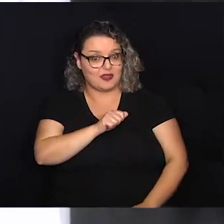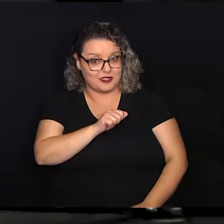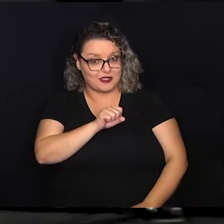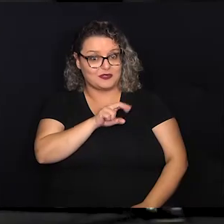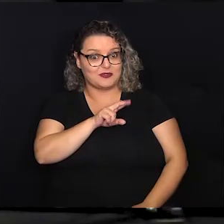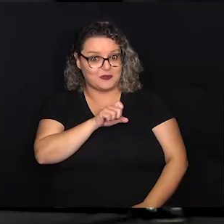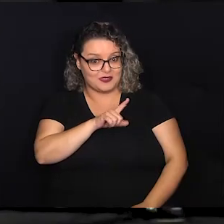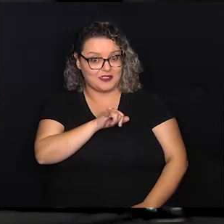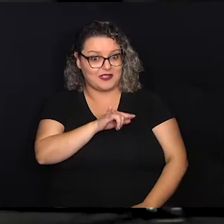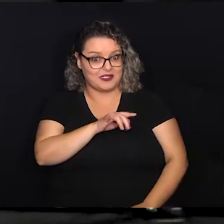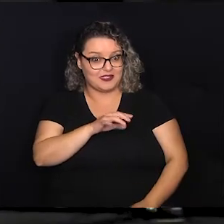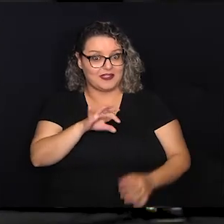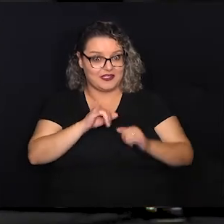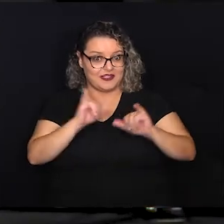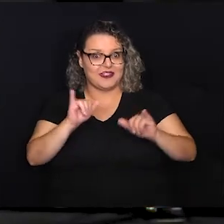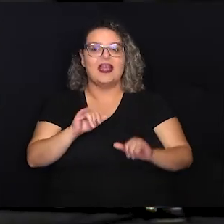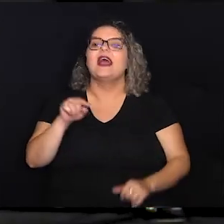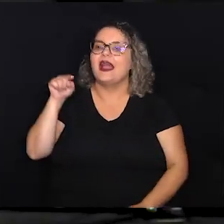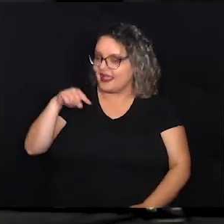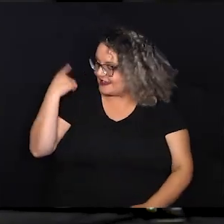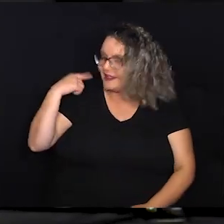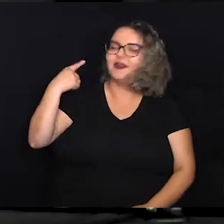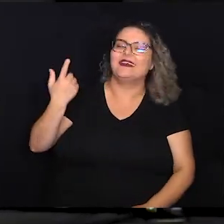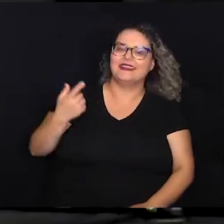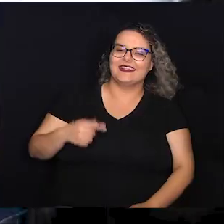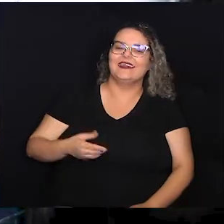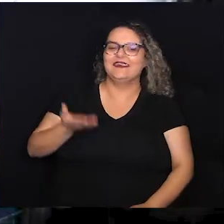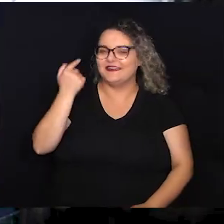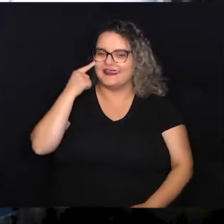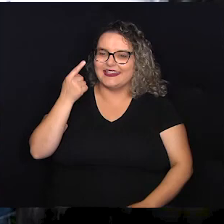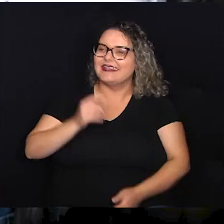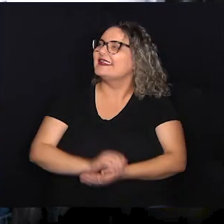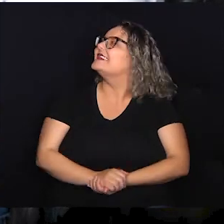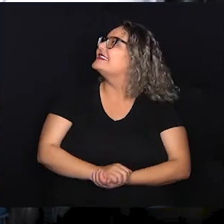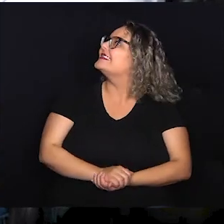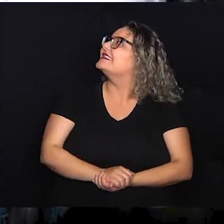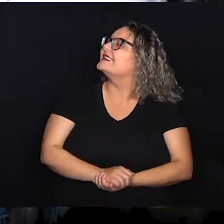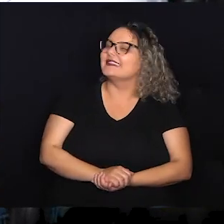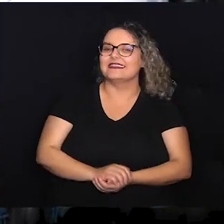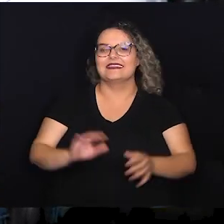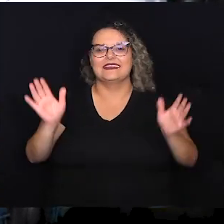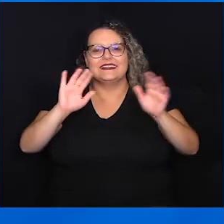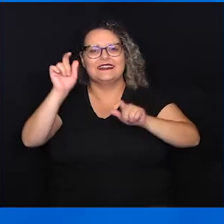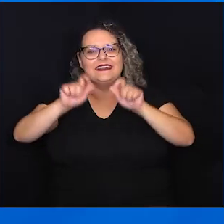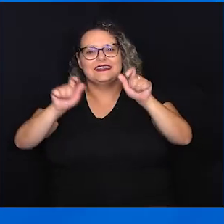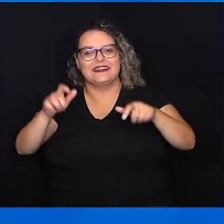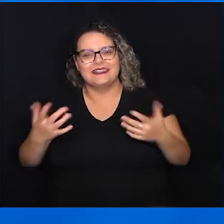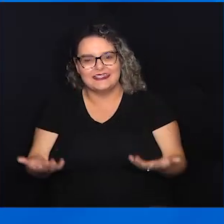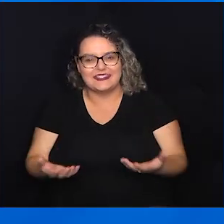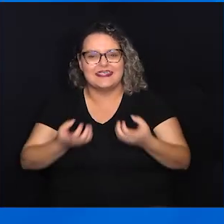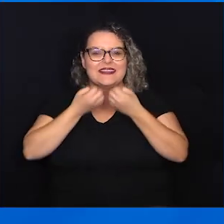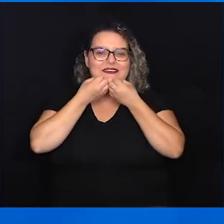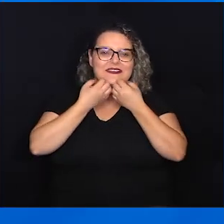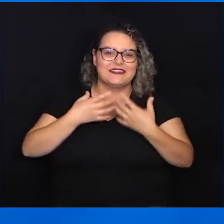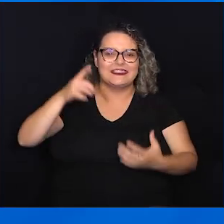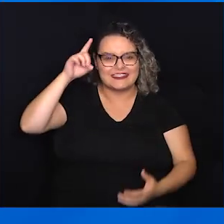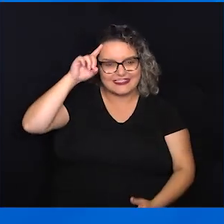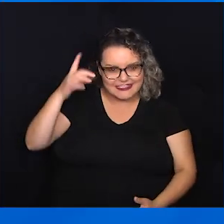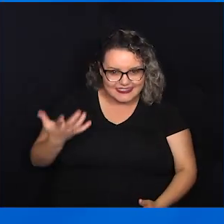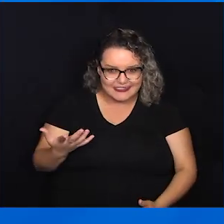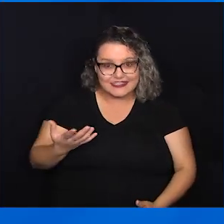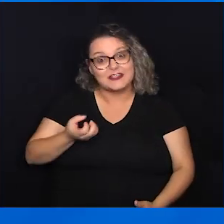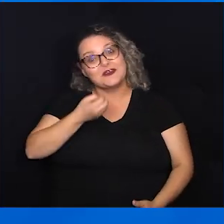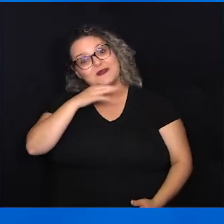Maria Sueli também deixou um recadinho para você. Vamos ver? Essa é doida. Essa é? Ah, vamos lá. Olá, pessoal.